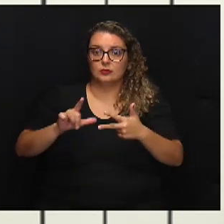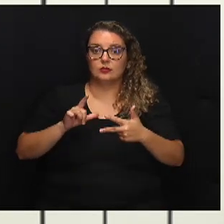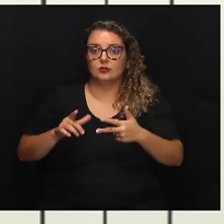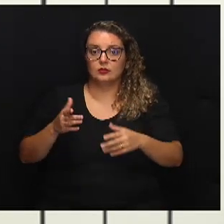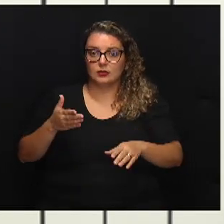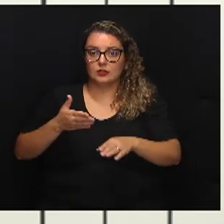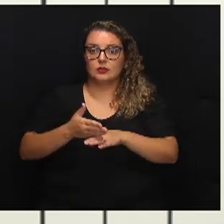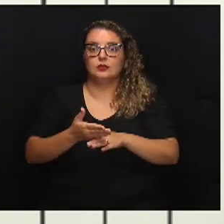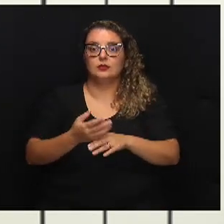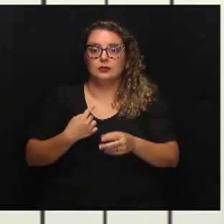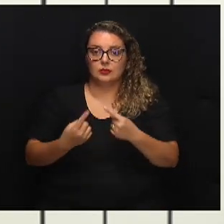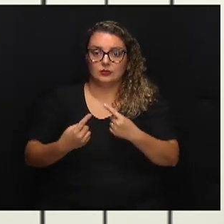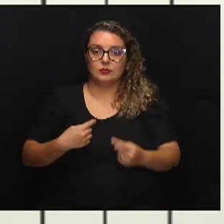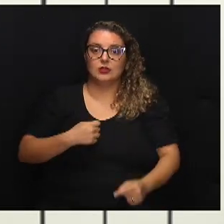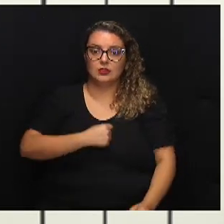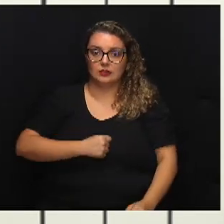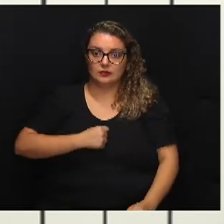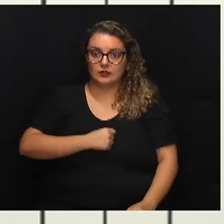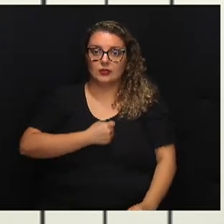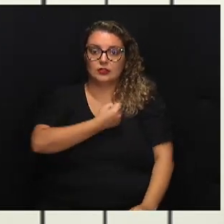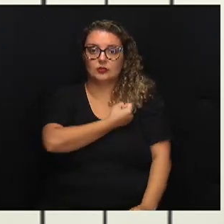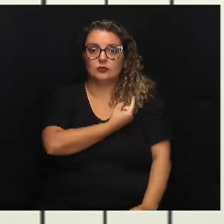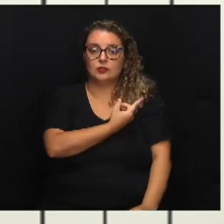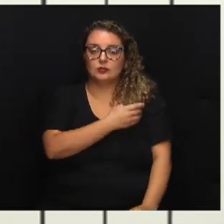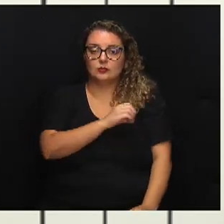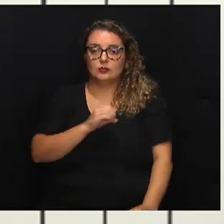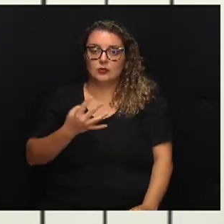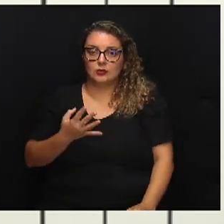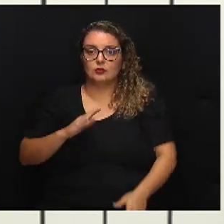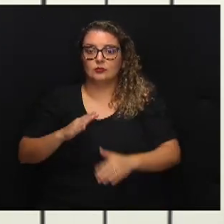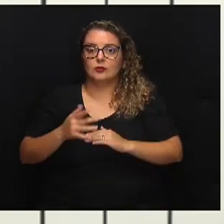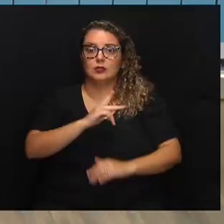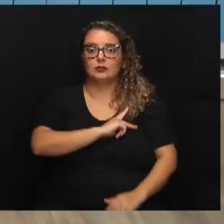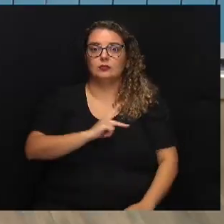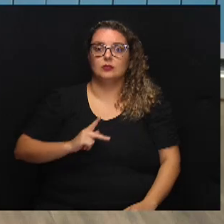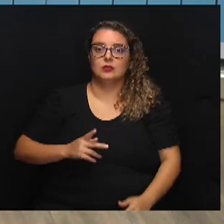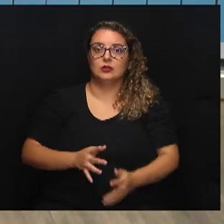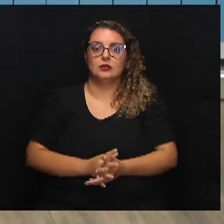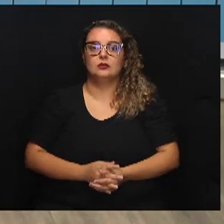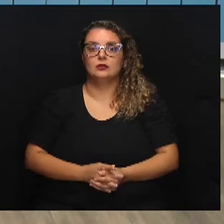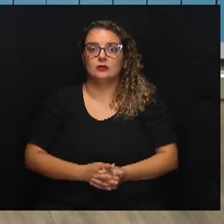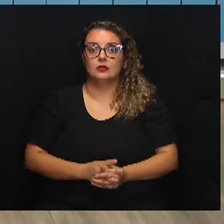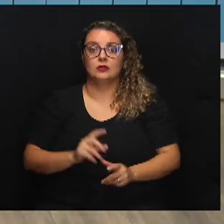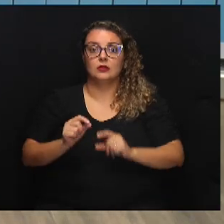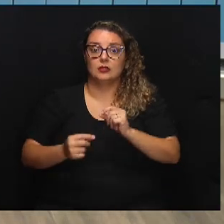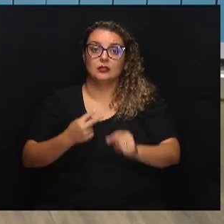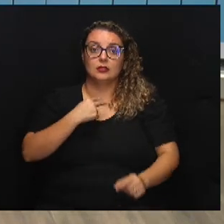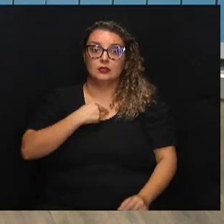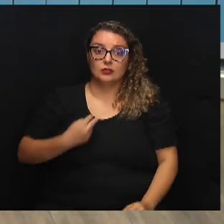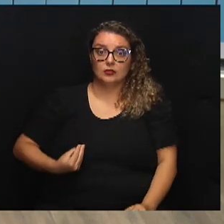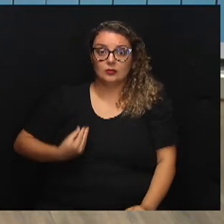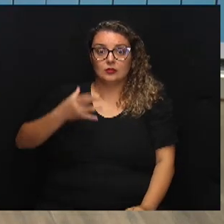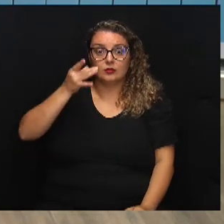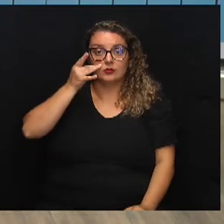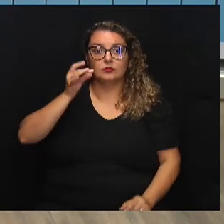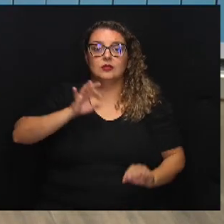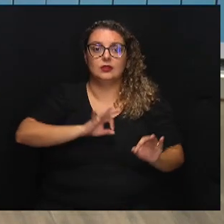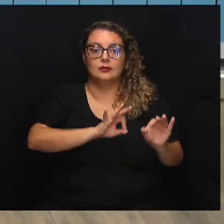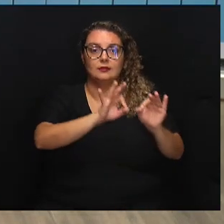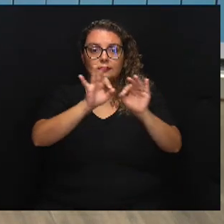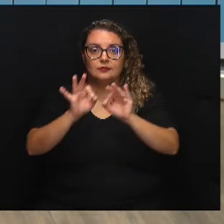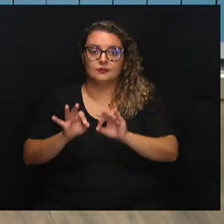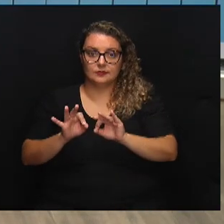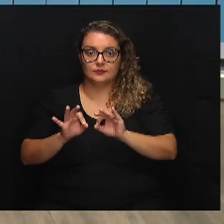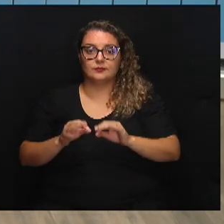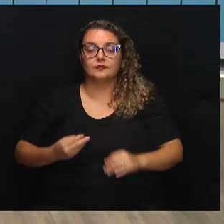entrada pela Avenida da Saudade 1004, no bairro Ponte Preta. E quem não puder participar pode acompanhar aqui